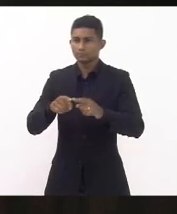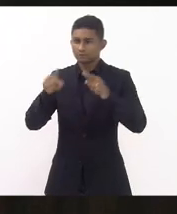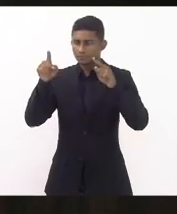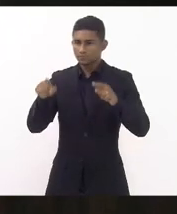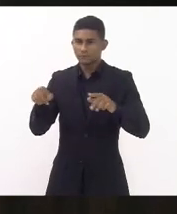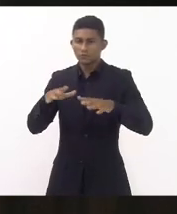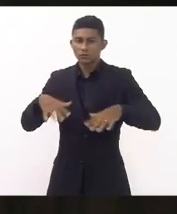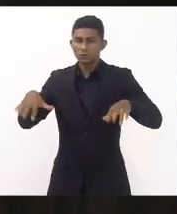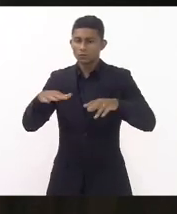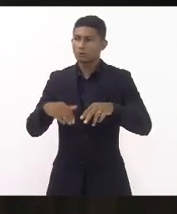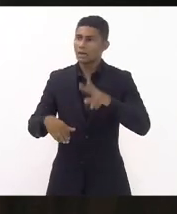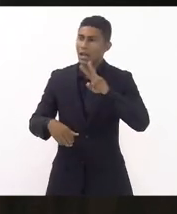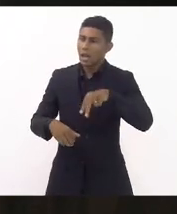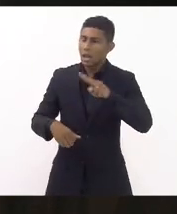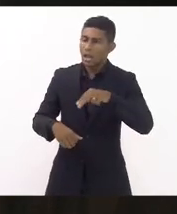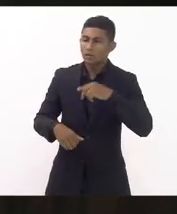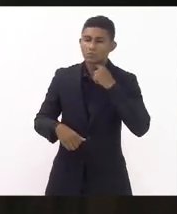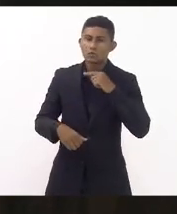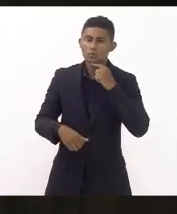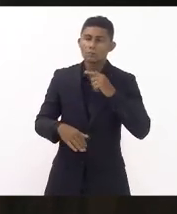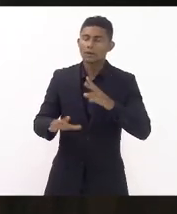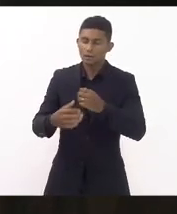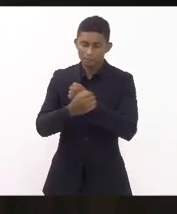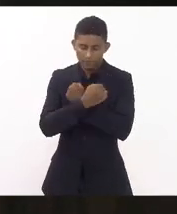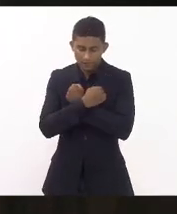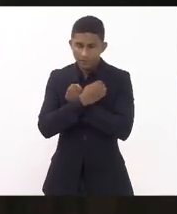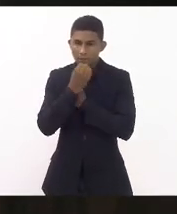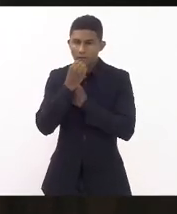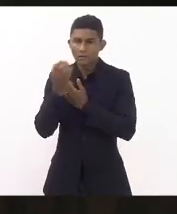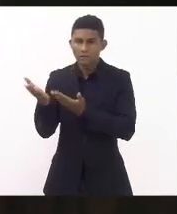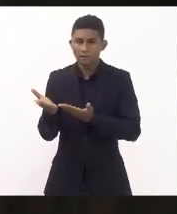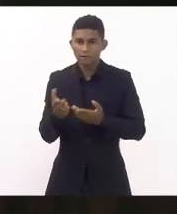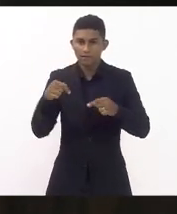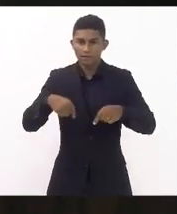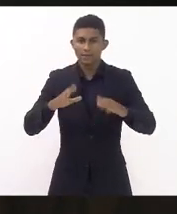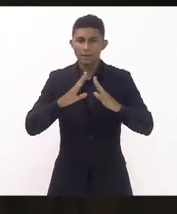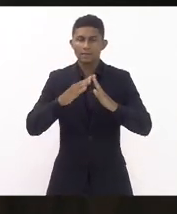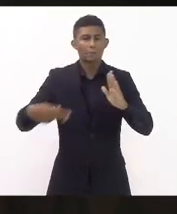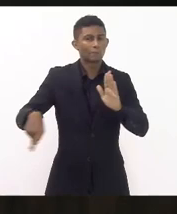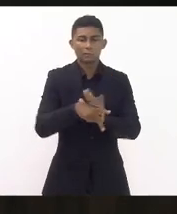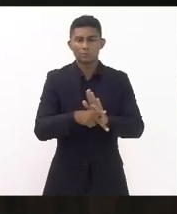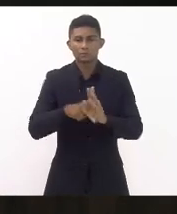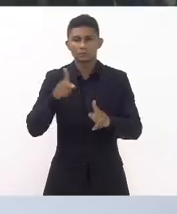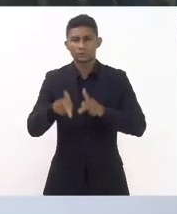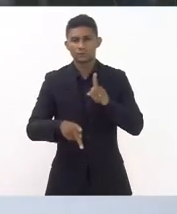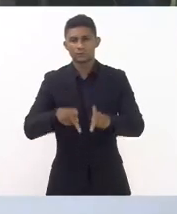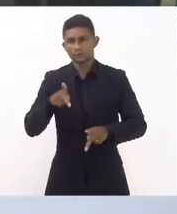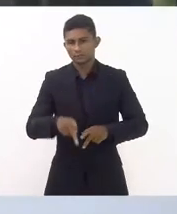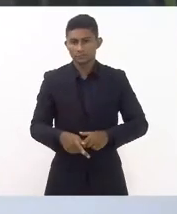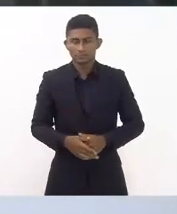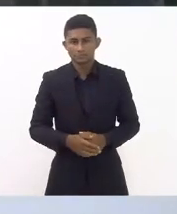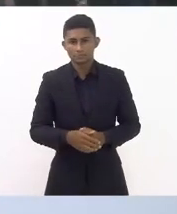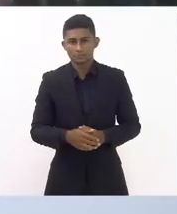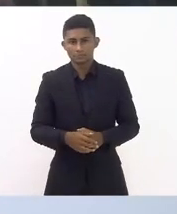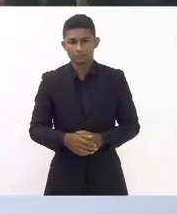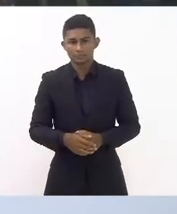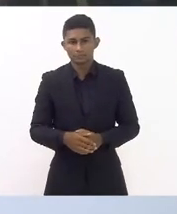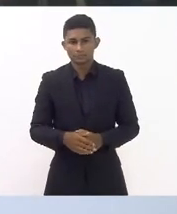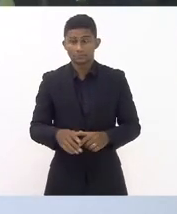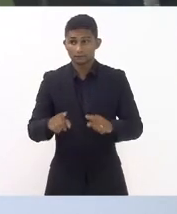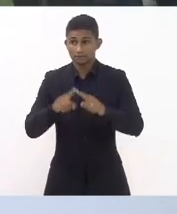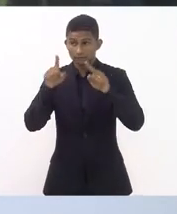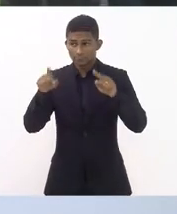aqui, todos sintam-se abraçados, sejam muito bem-vindos à Casa do Povo. A todos os servidores e